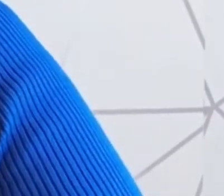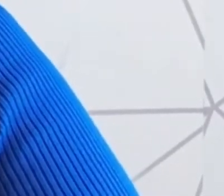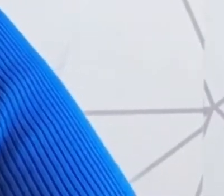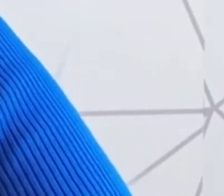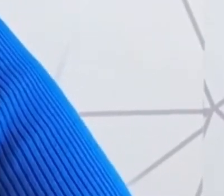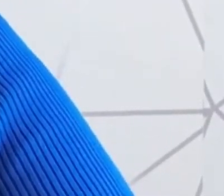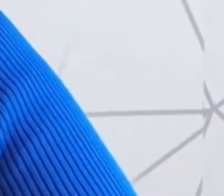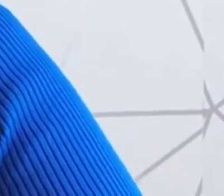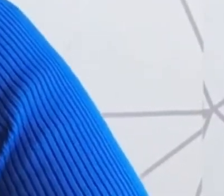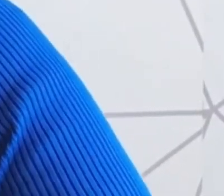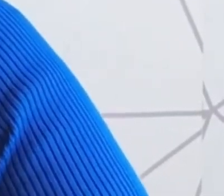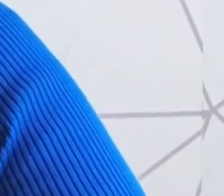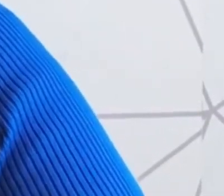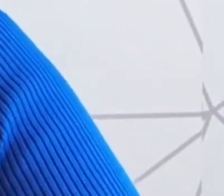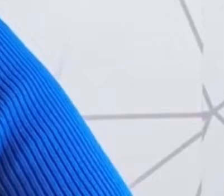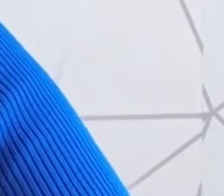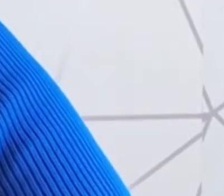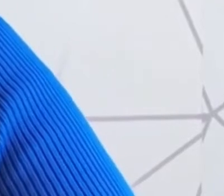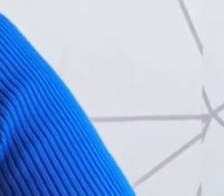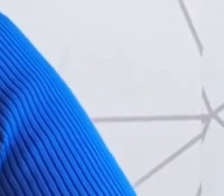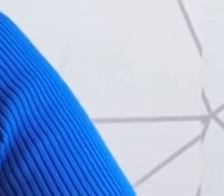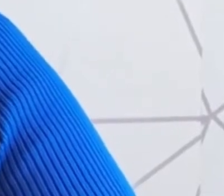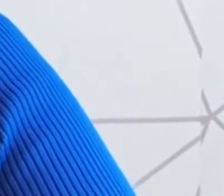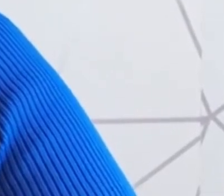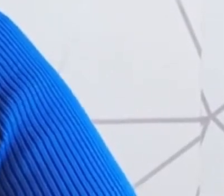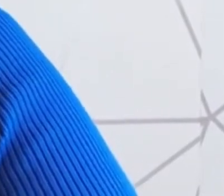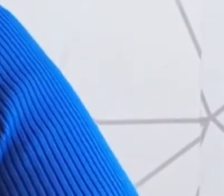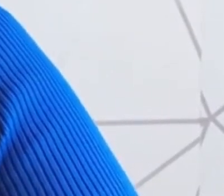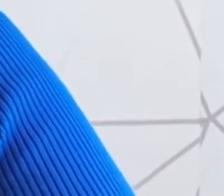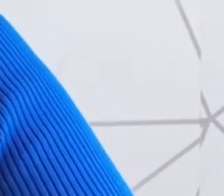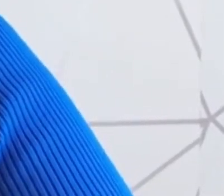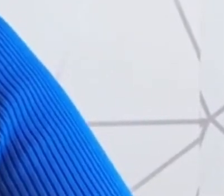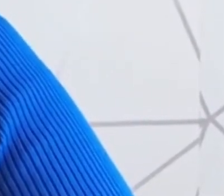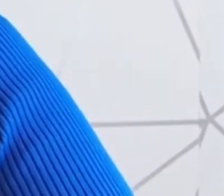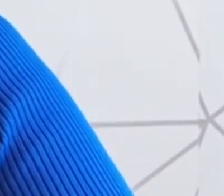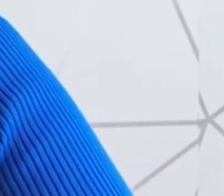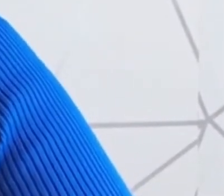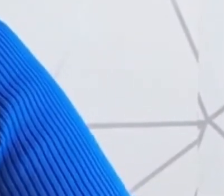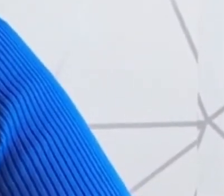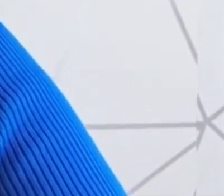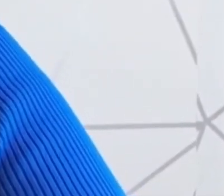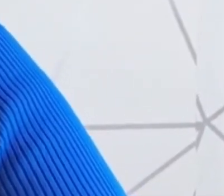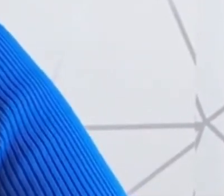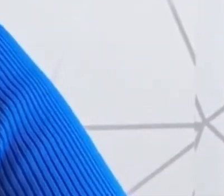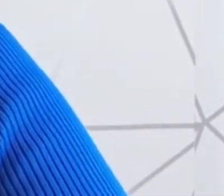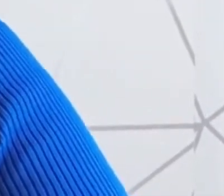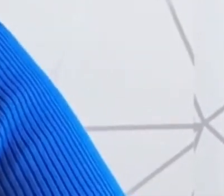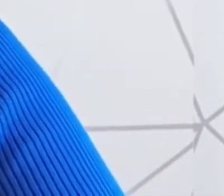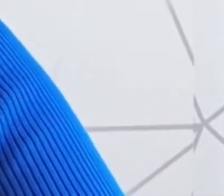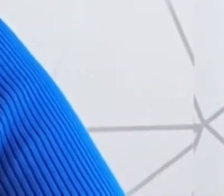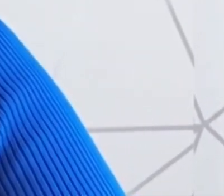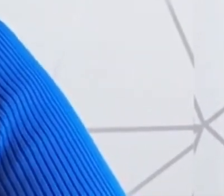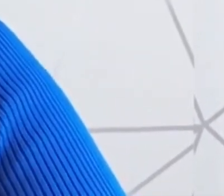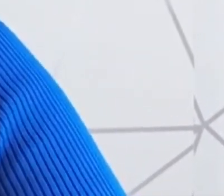azuis, tenho os cabelos cacheados, castanhos e grisalhos, na altura dos ombros, uso óculos, uso